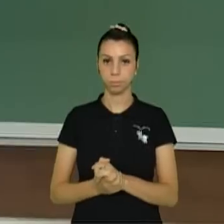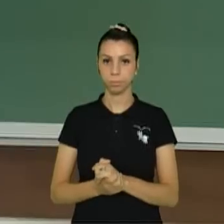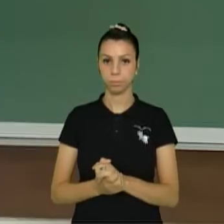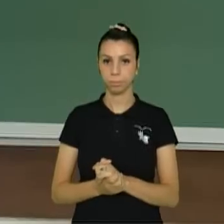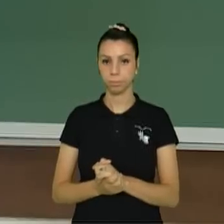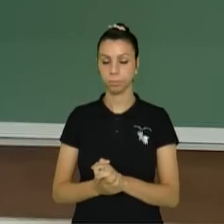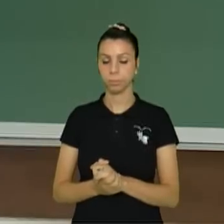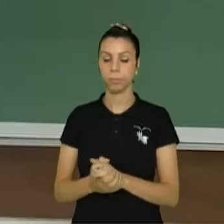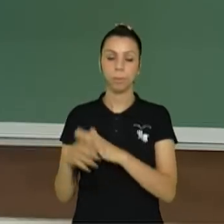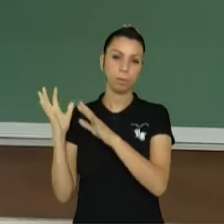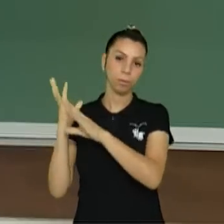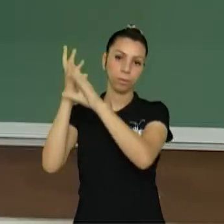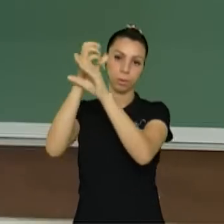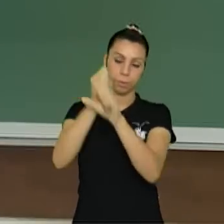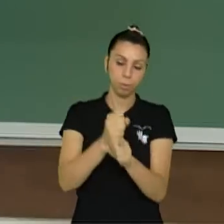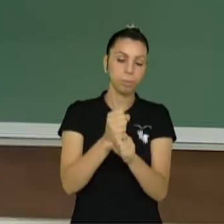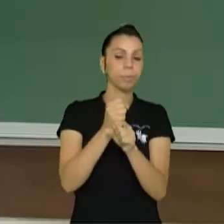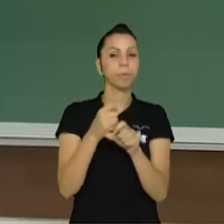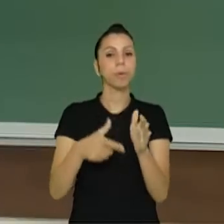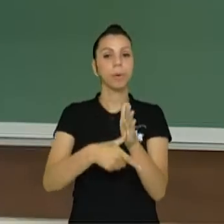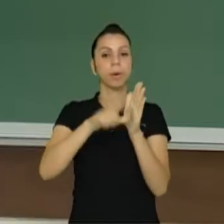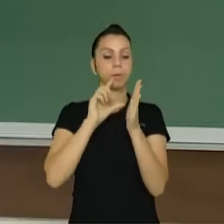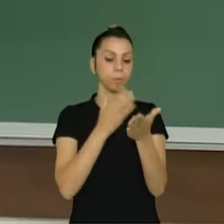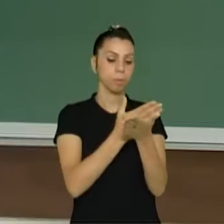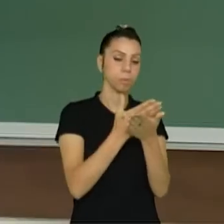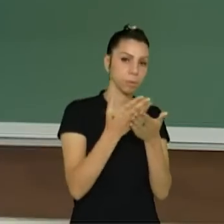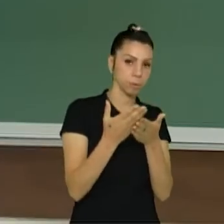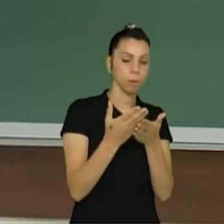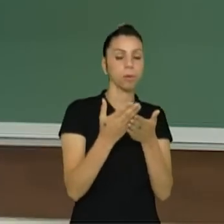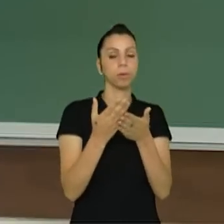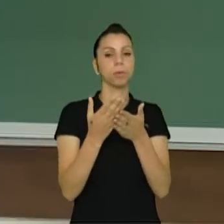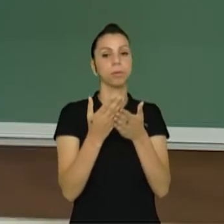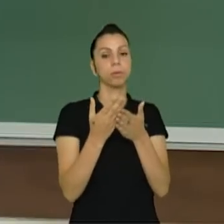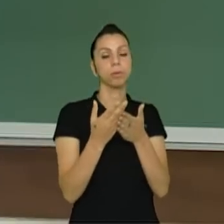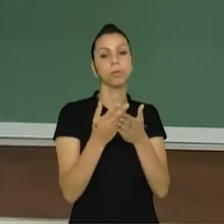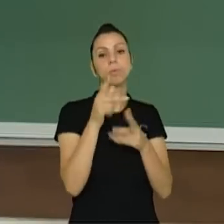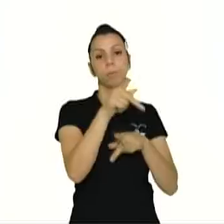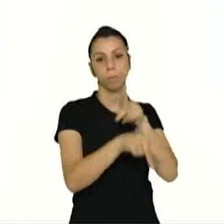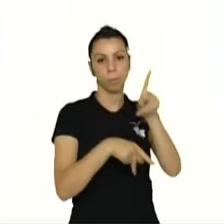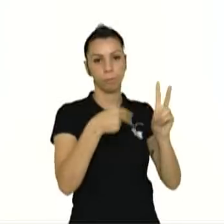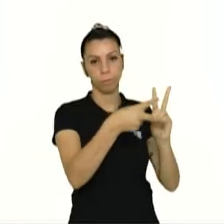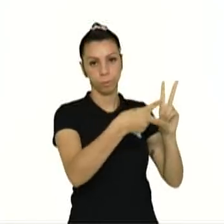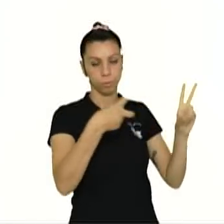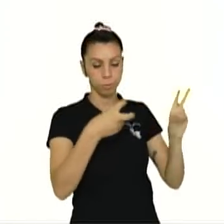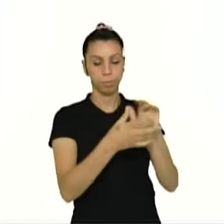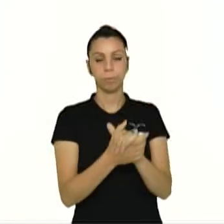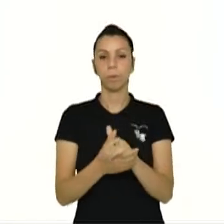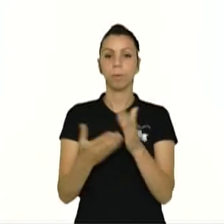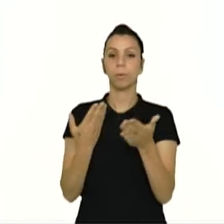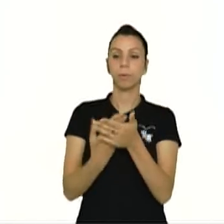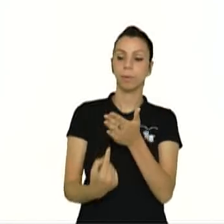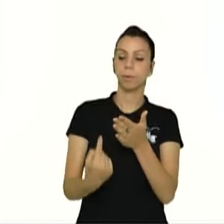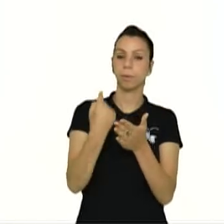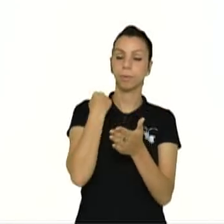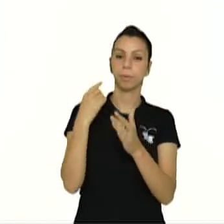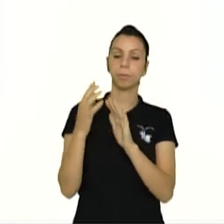retomando, antes de nós iniciarmos sobre os povos originários, vamos lembrar que na última aula a gente falou sobre os